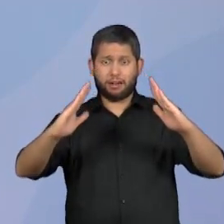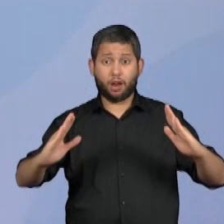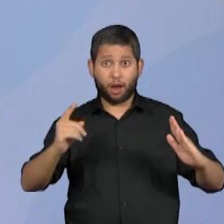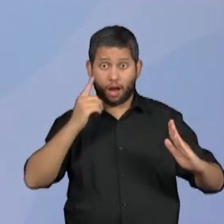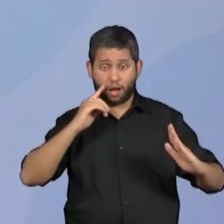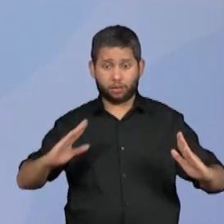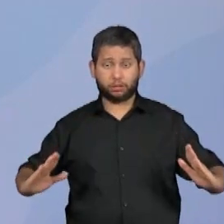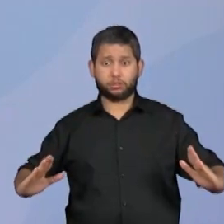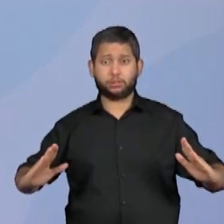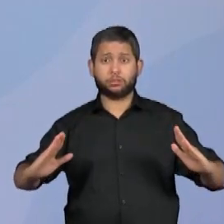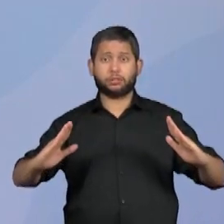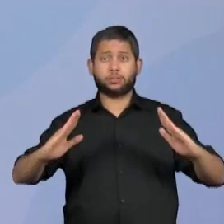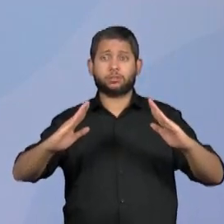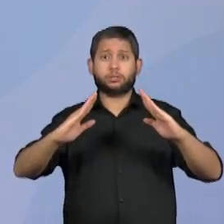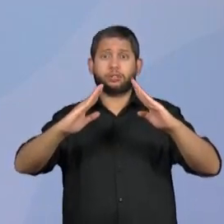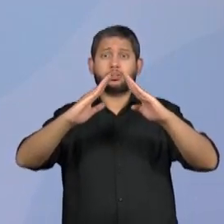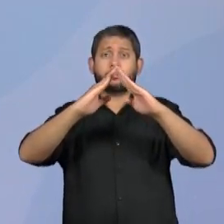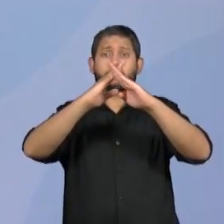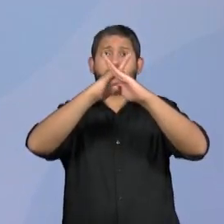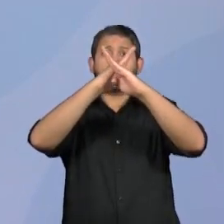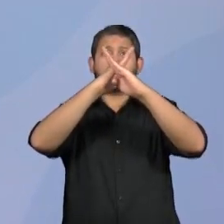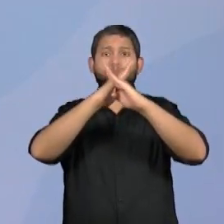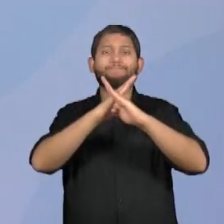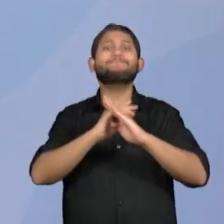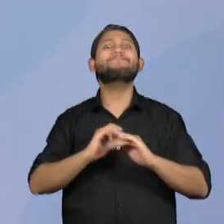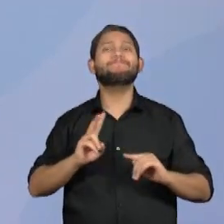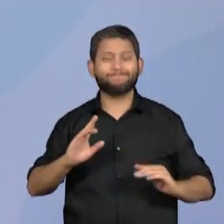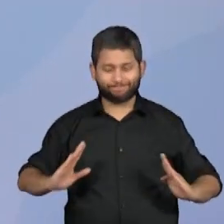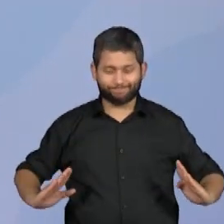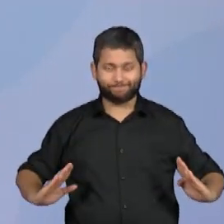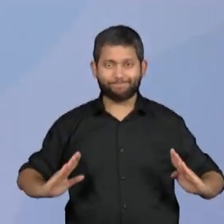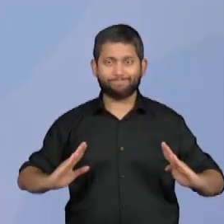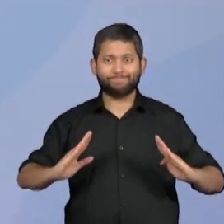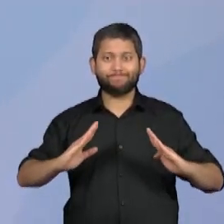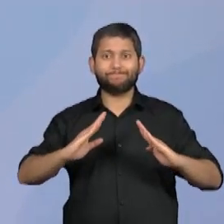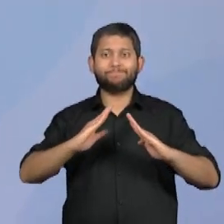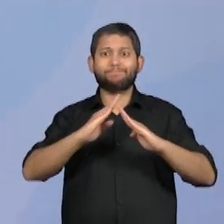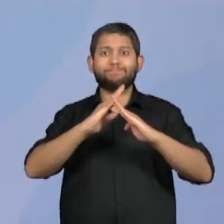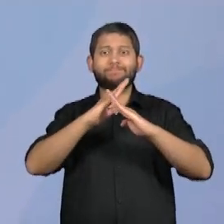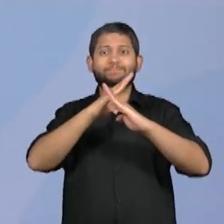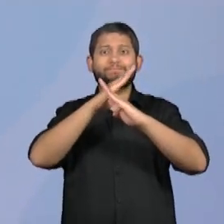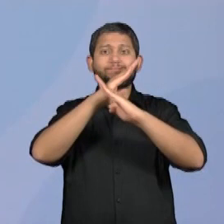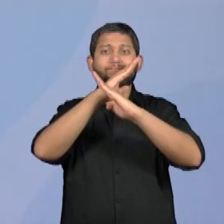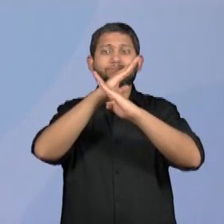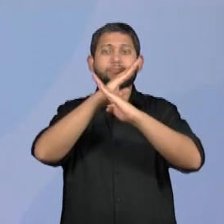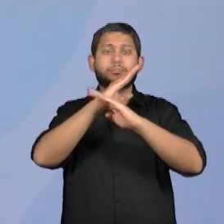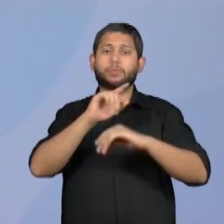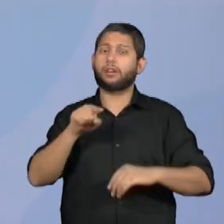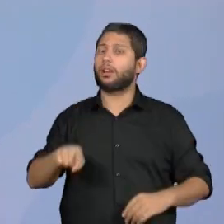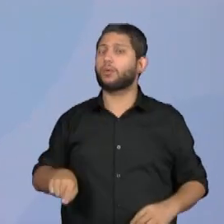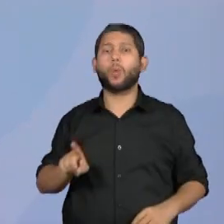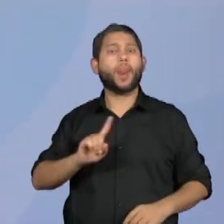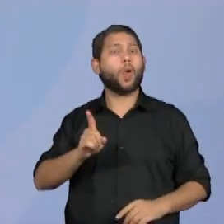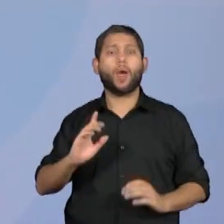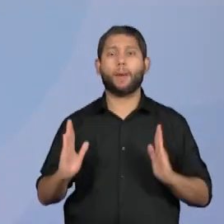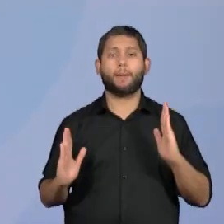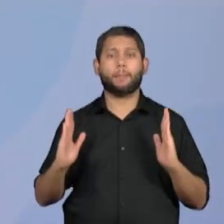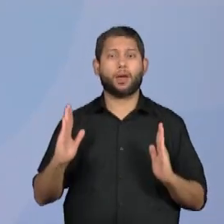continuar a linha aqui, em algum momento, eles vão se encontrar. Então, eles são